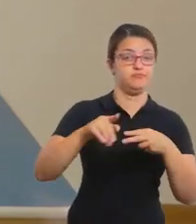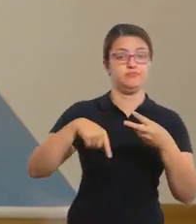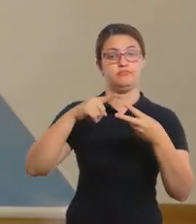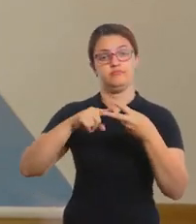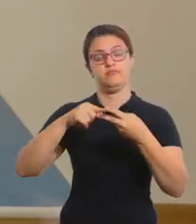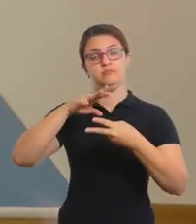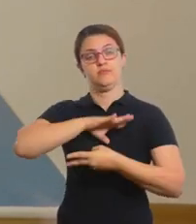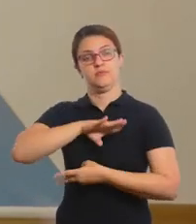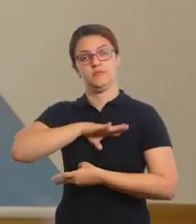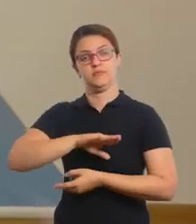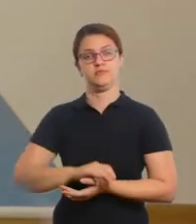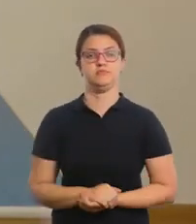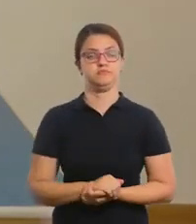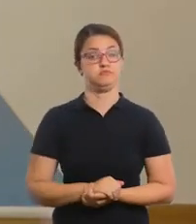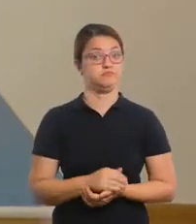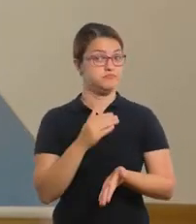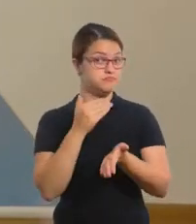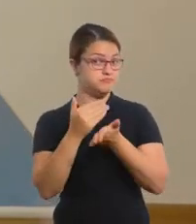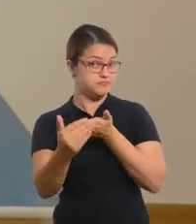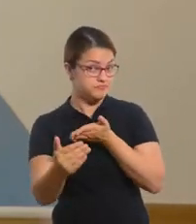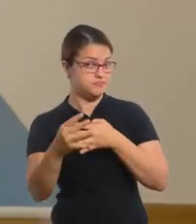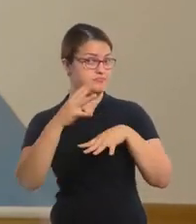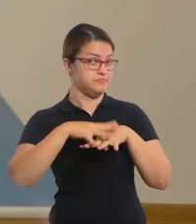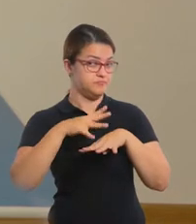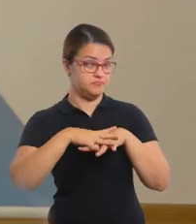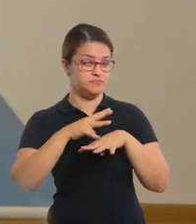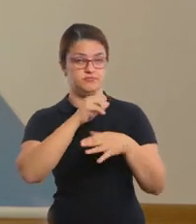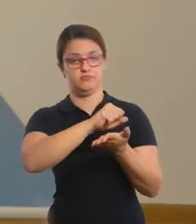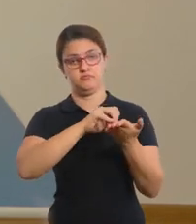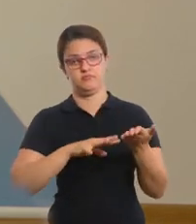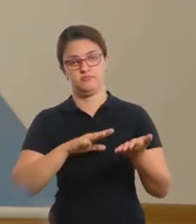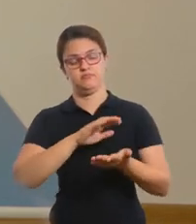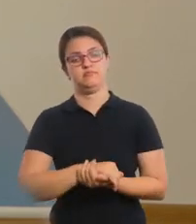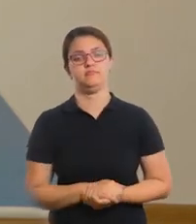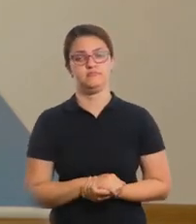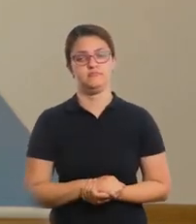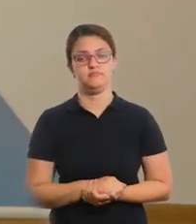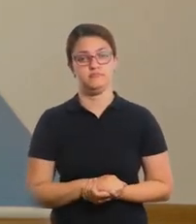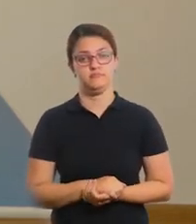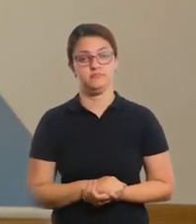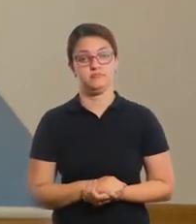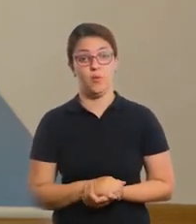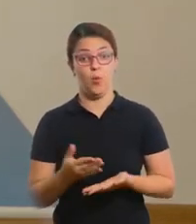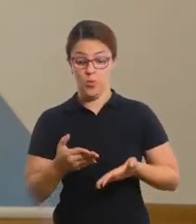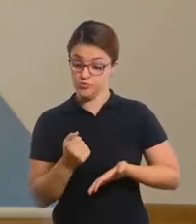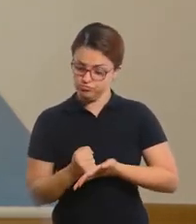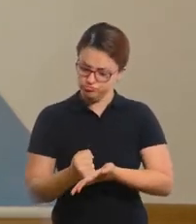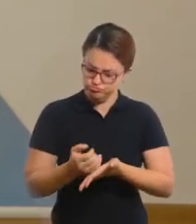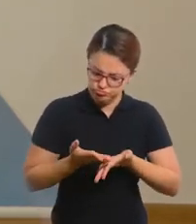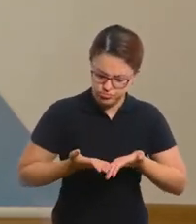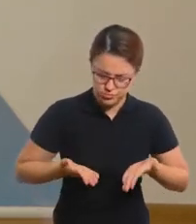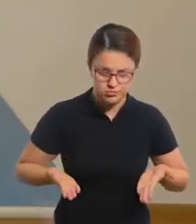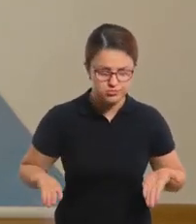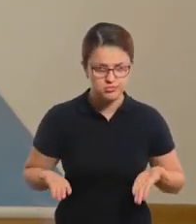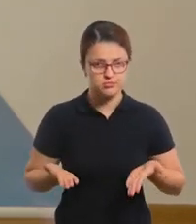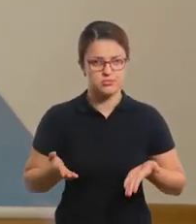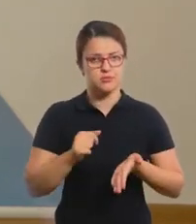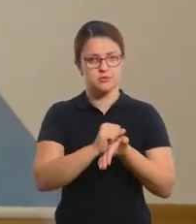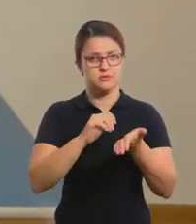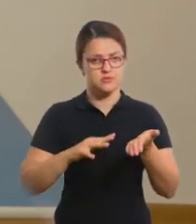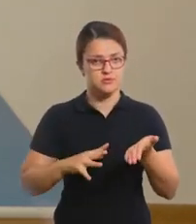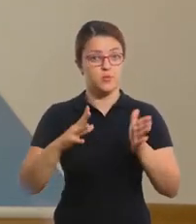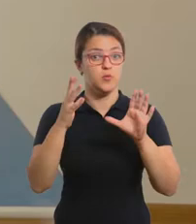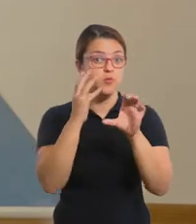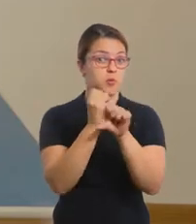de língua portuguesa. Eu vou começar com a de matemática, tá? Aqui eu trouxe hoje para a gente aprender adição, né,